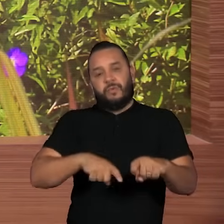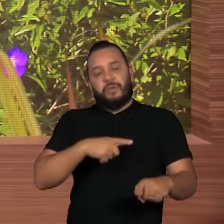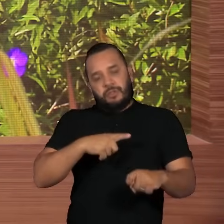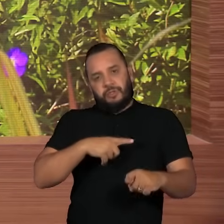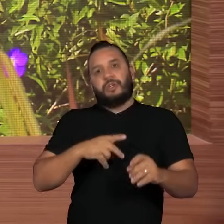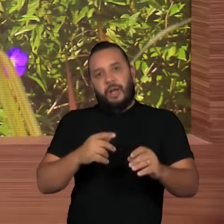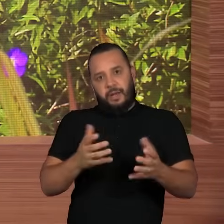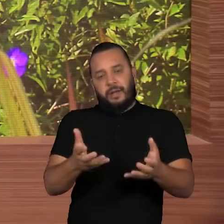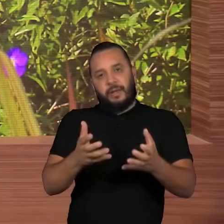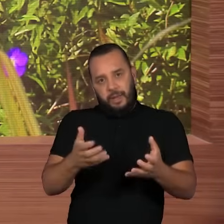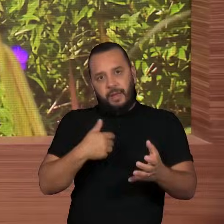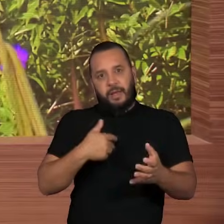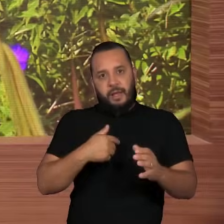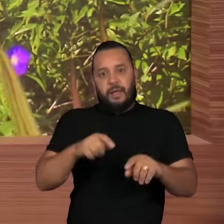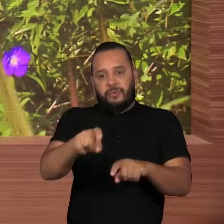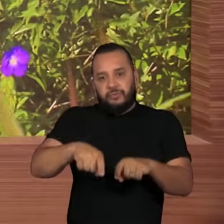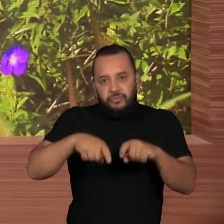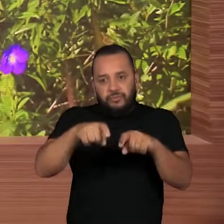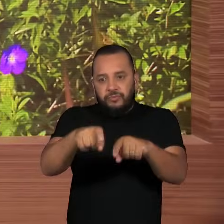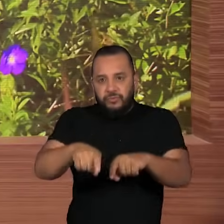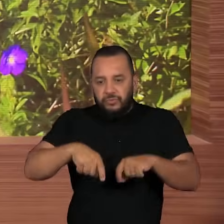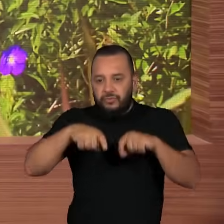produtos orgânicos.